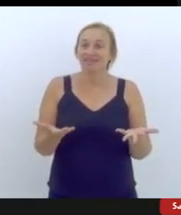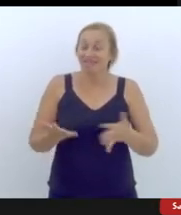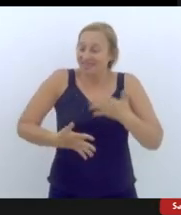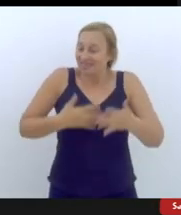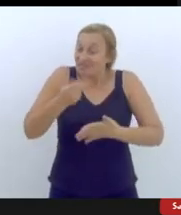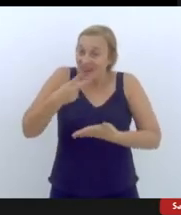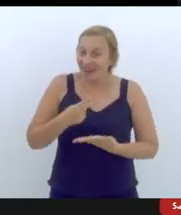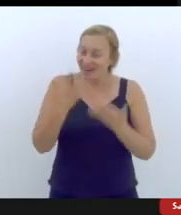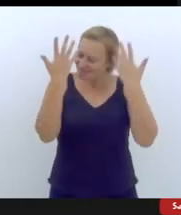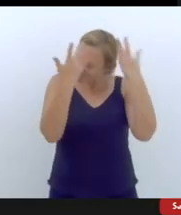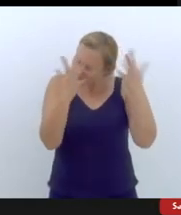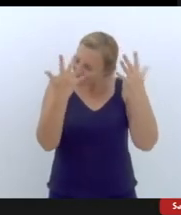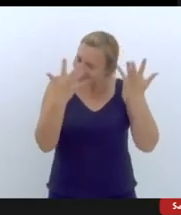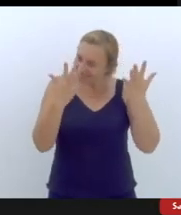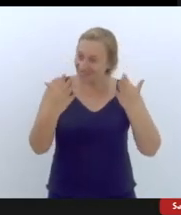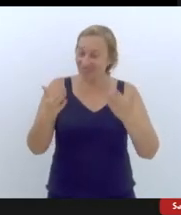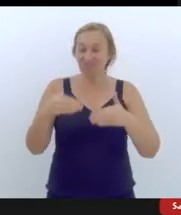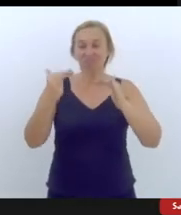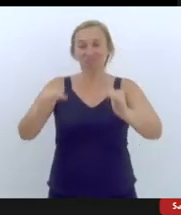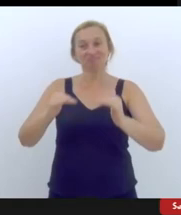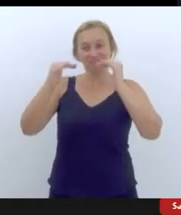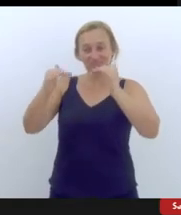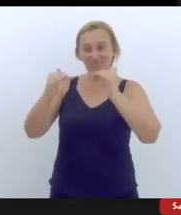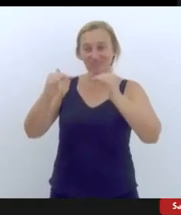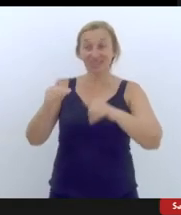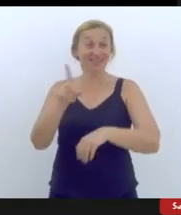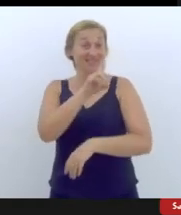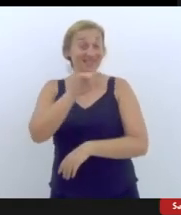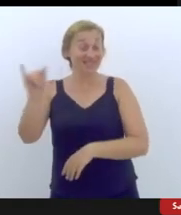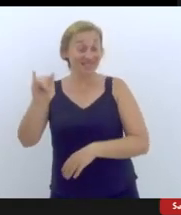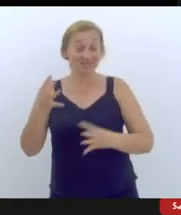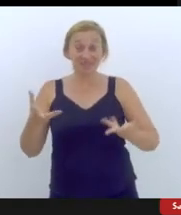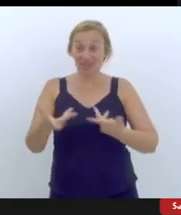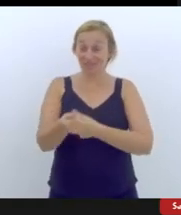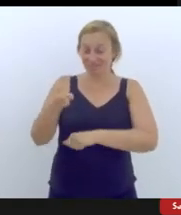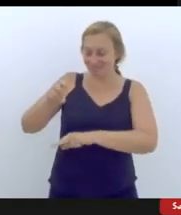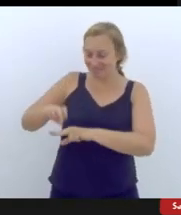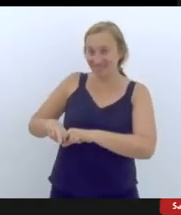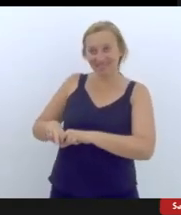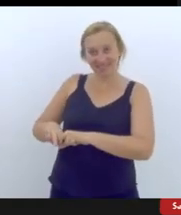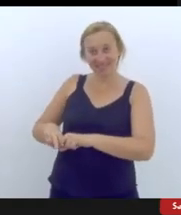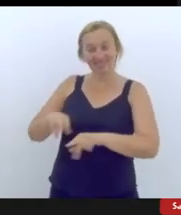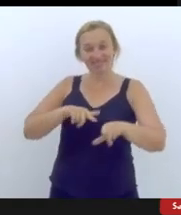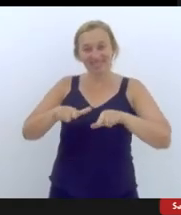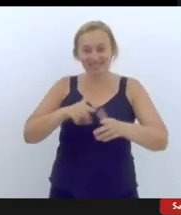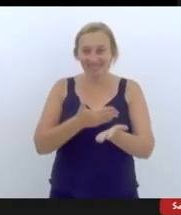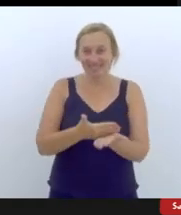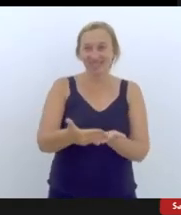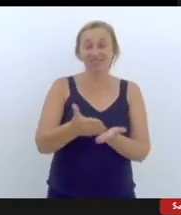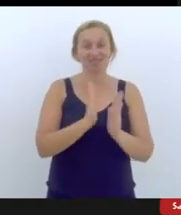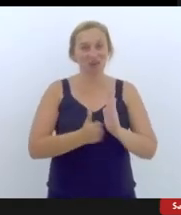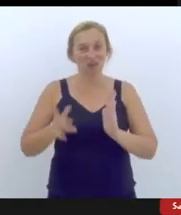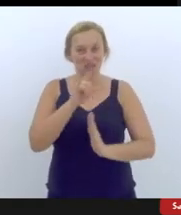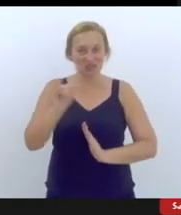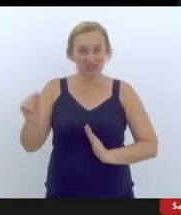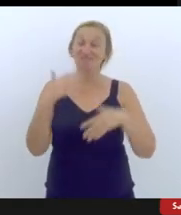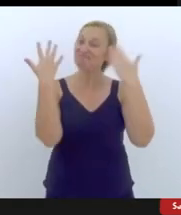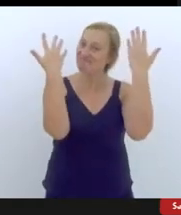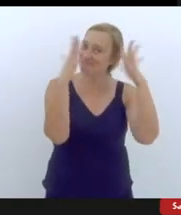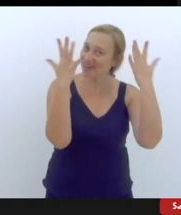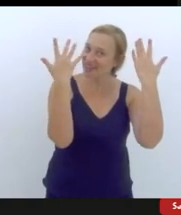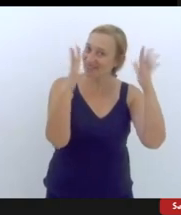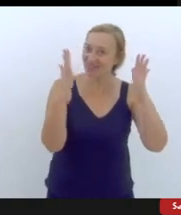manifestar parabenizando a Vossa Excelência por estar neste dia aí presidindo os trabalhos da ordem do dia.